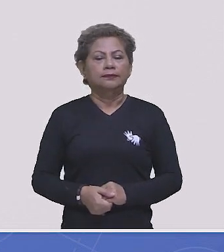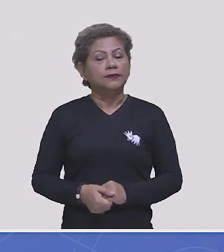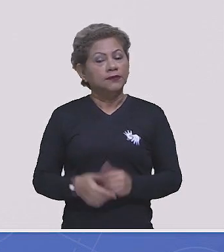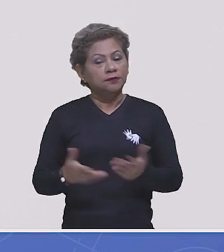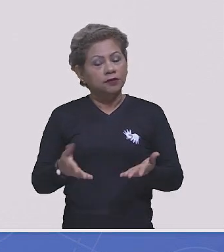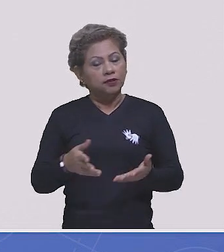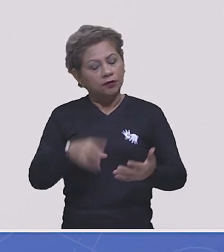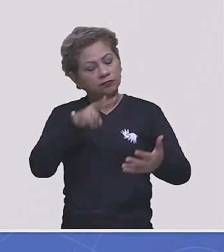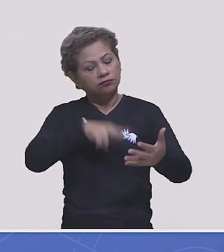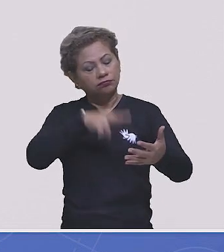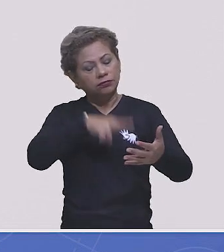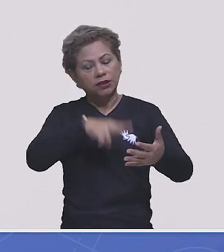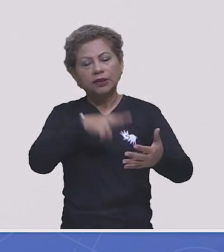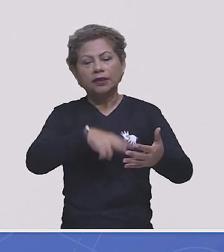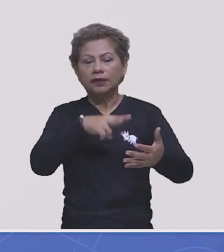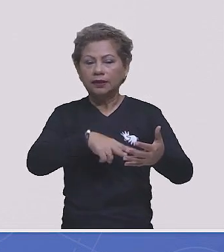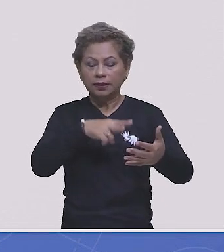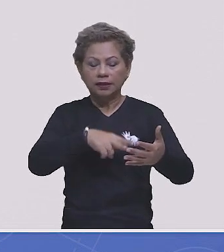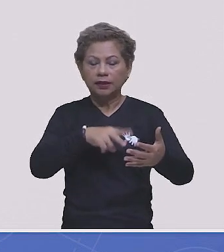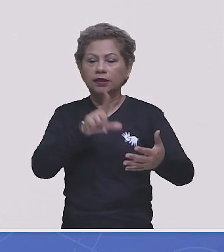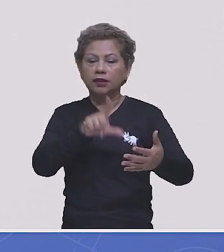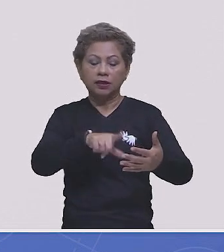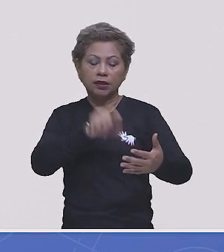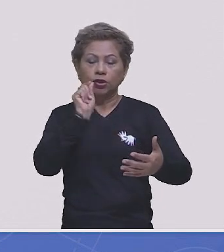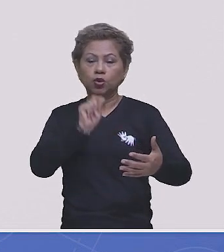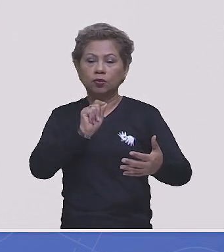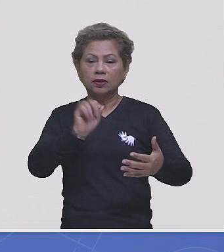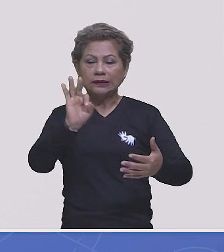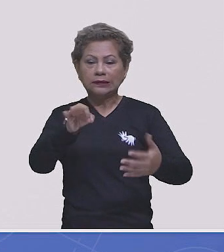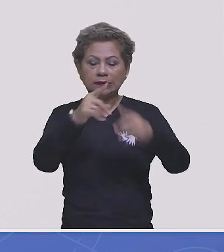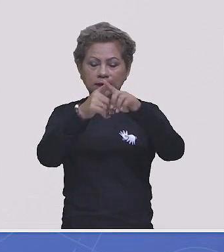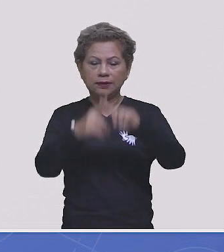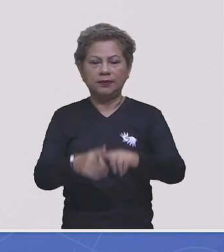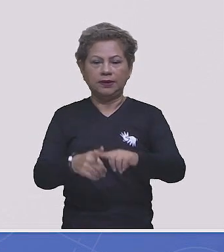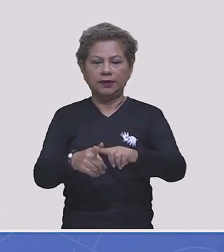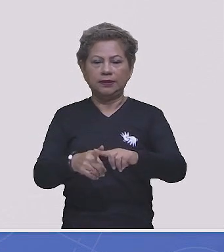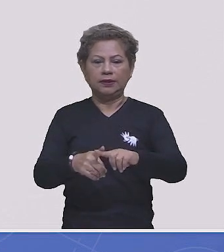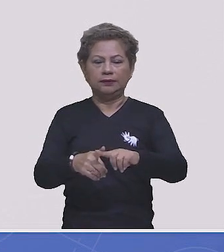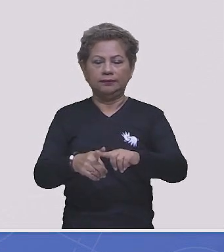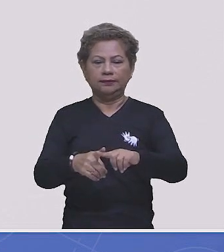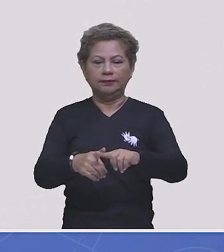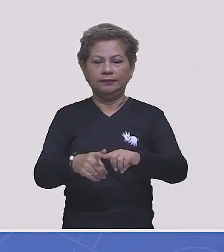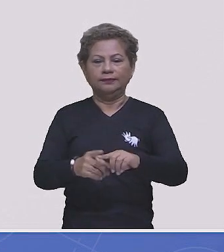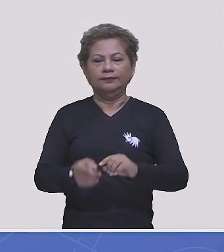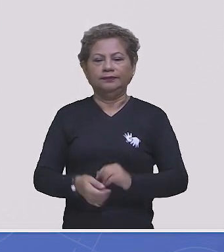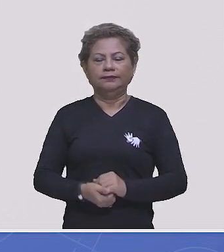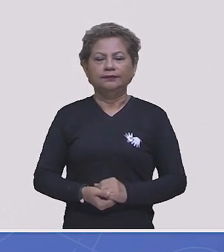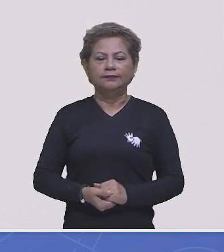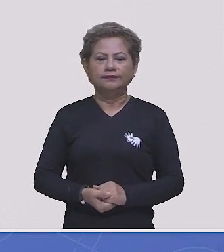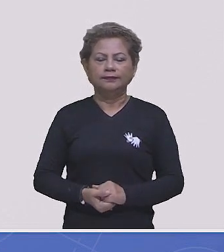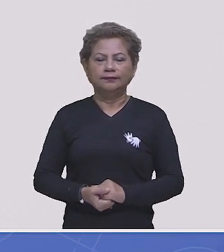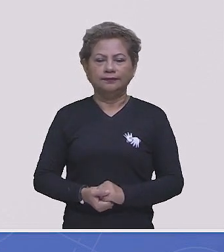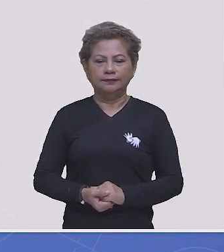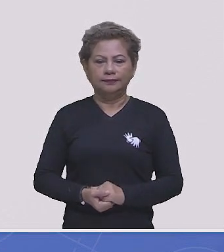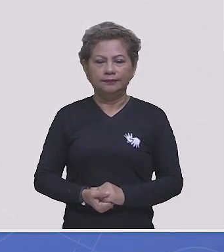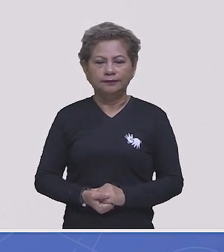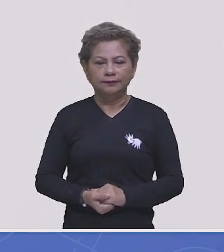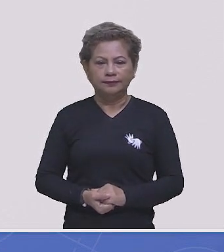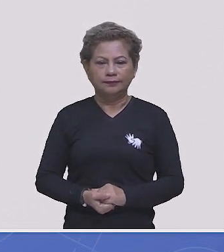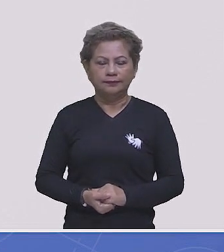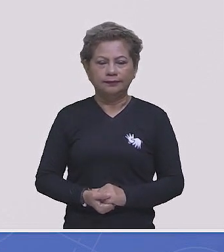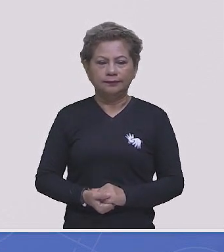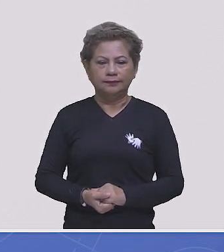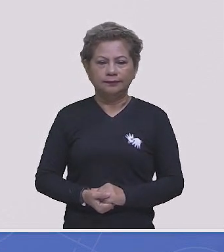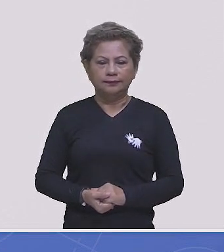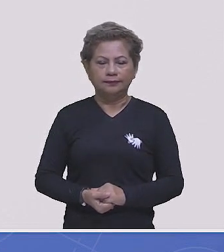são verdadeiras, a alternativa D, 2 e 3 são verdadeiras, e a alternativa E, tinha a 3 e a